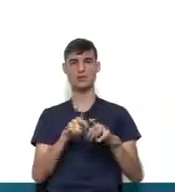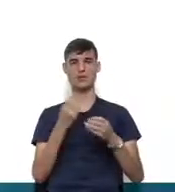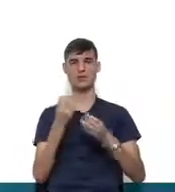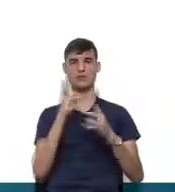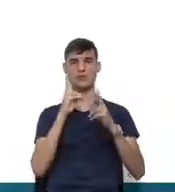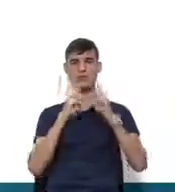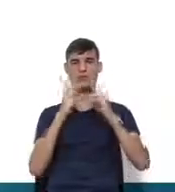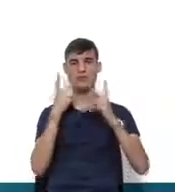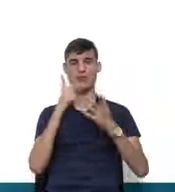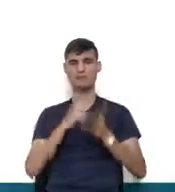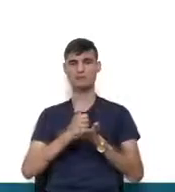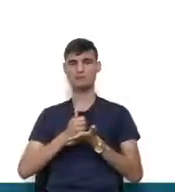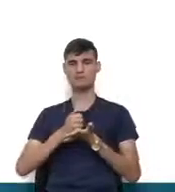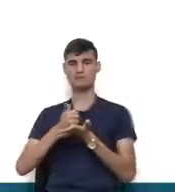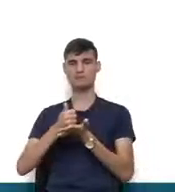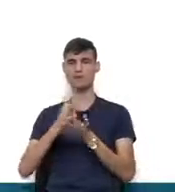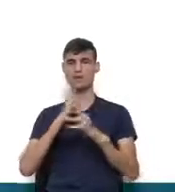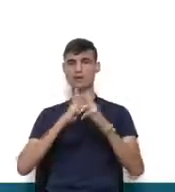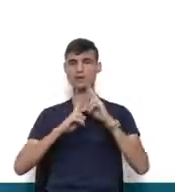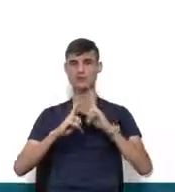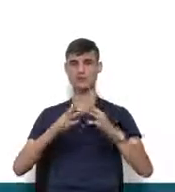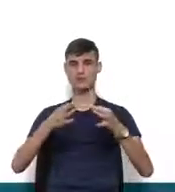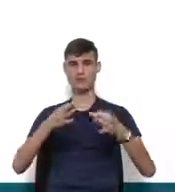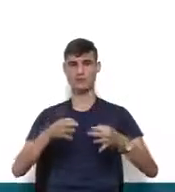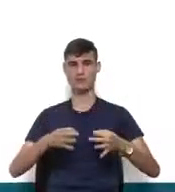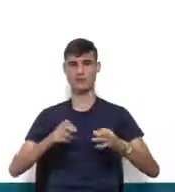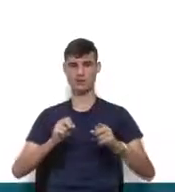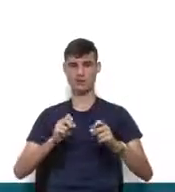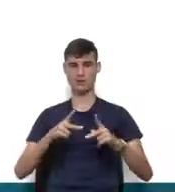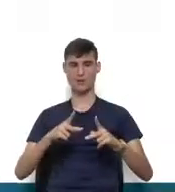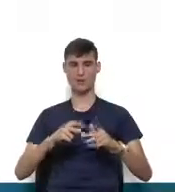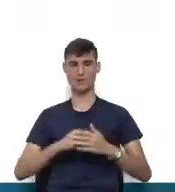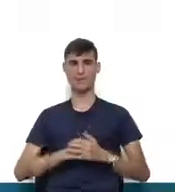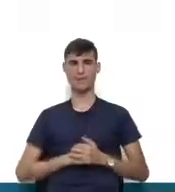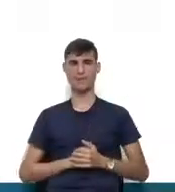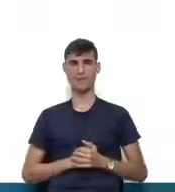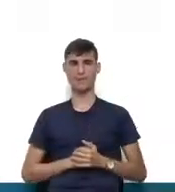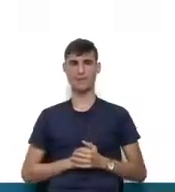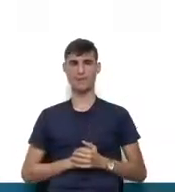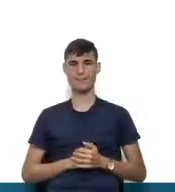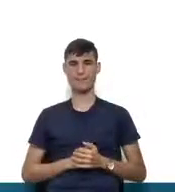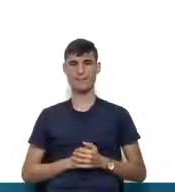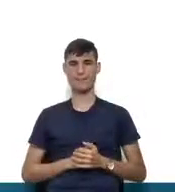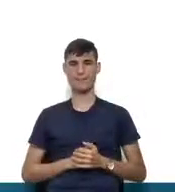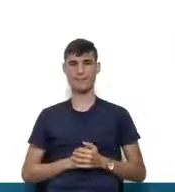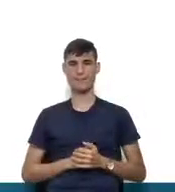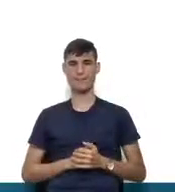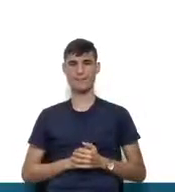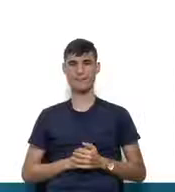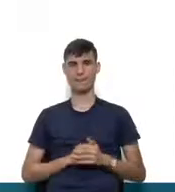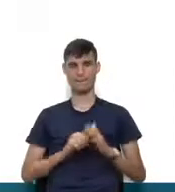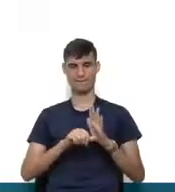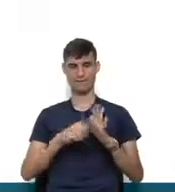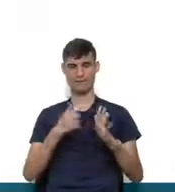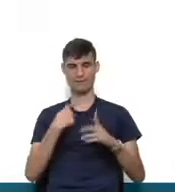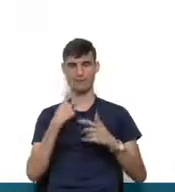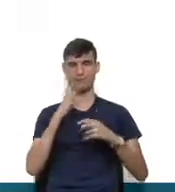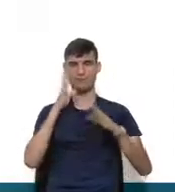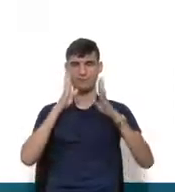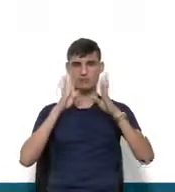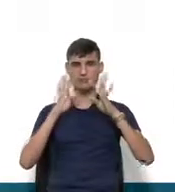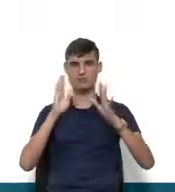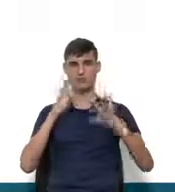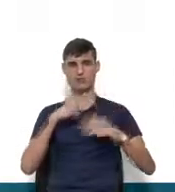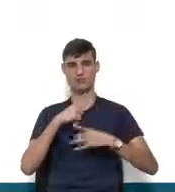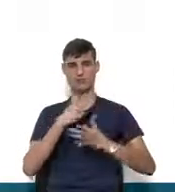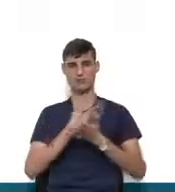para validar este resultado aqui, tá? Então, primeiro de tudo, nós temos que pensar e considerar ali